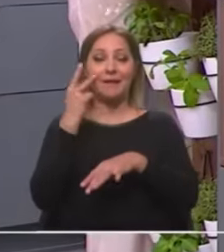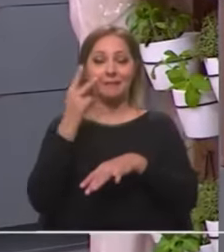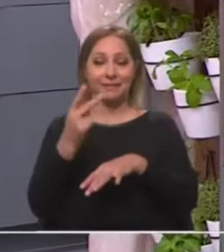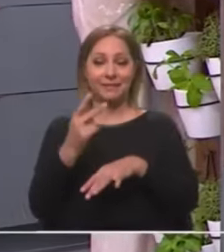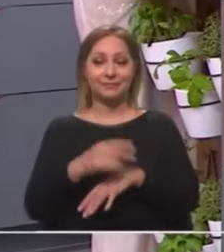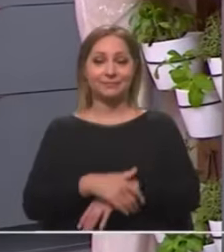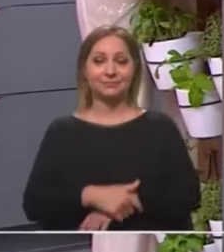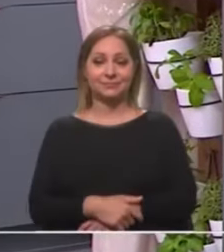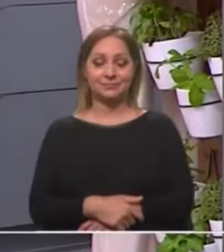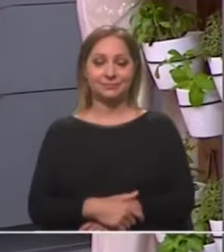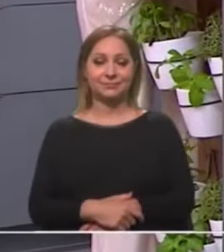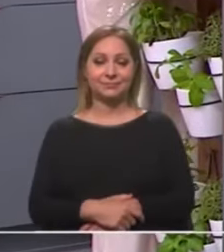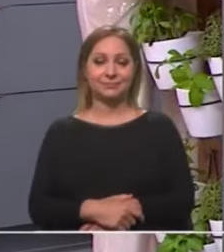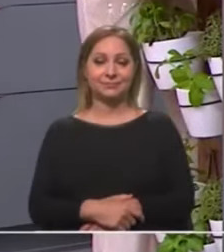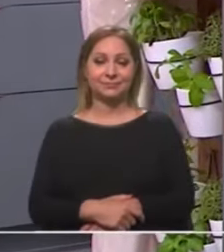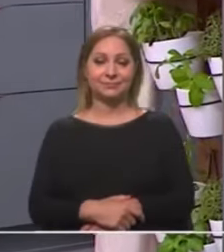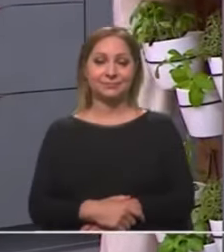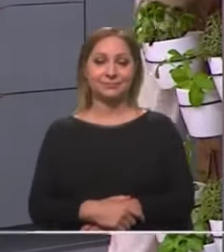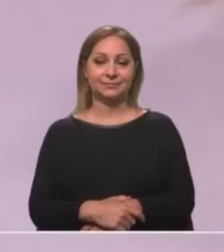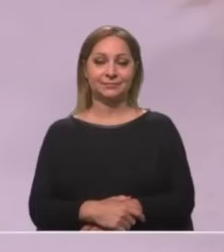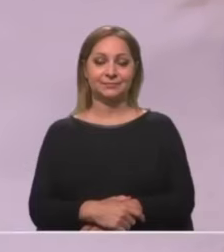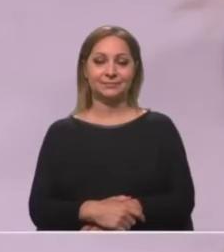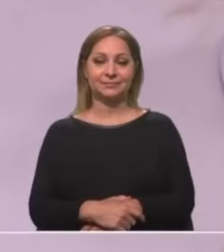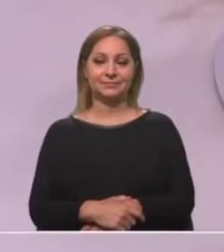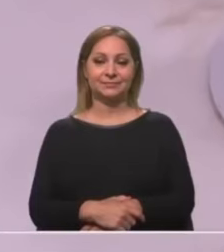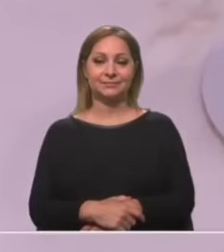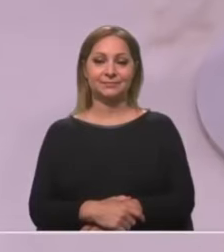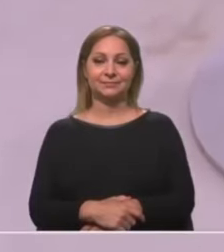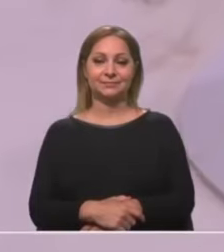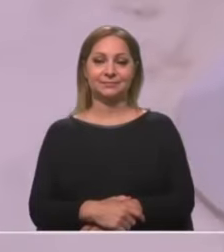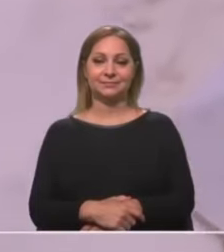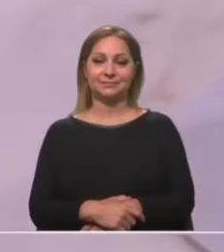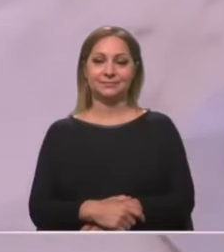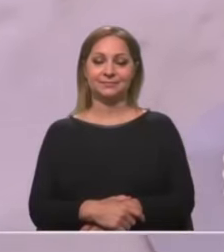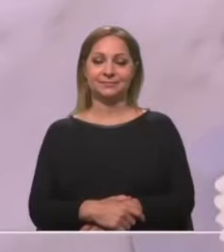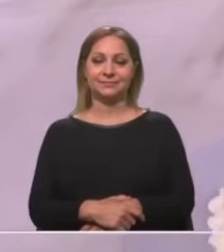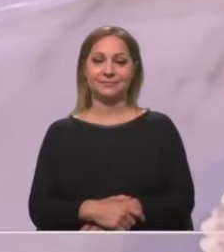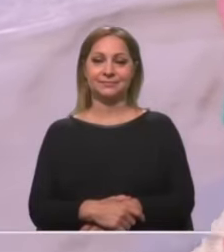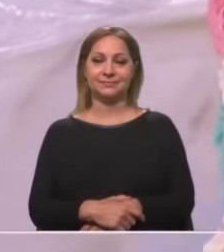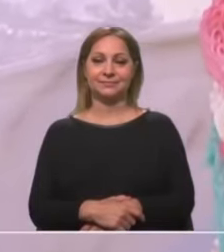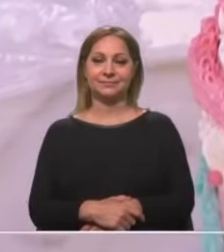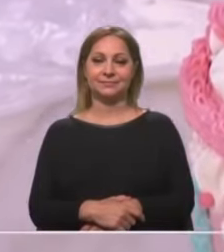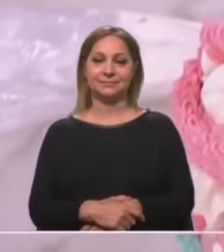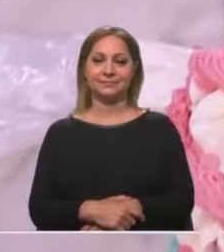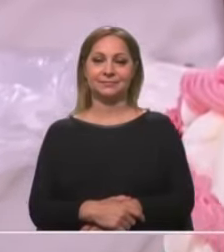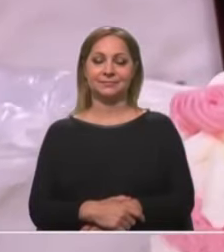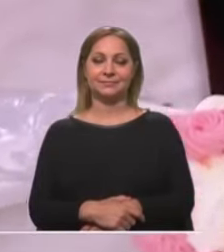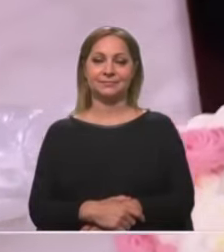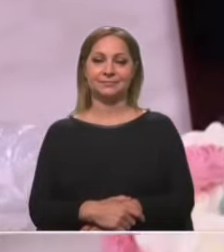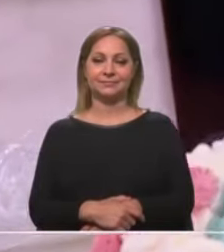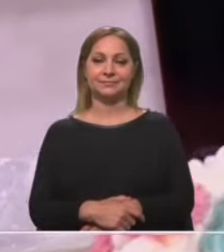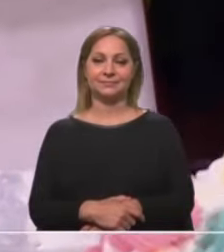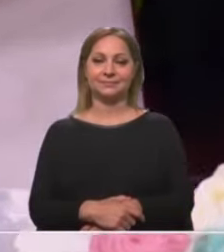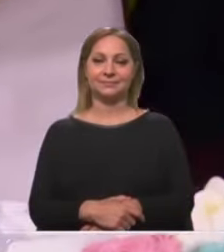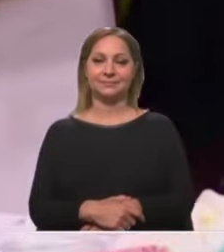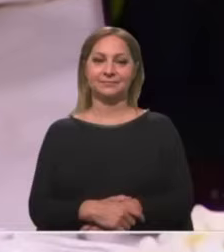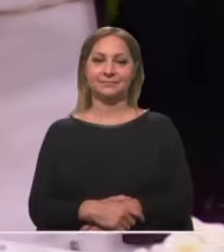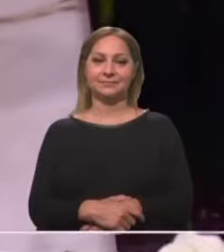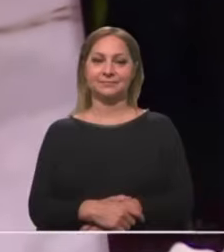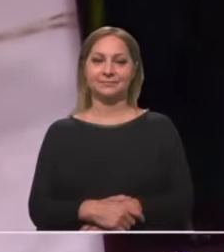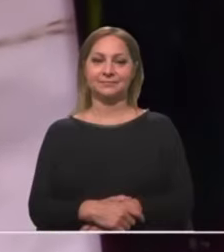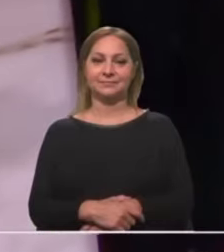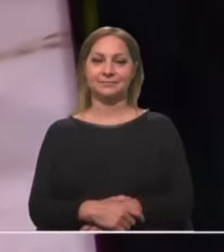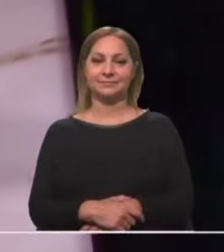Ui, estão de um divertimento que é qualquer coisa. Ai, vamos lá. Ai, fiz-te mal agora! O que é que